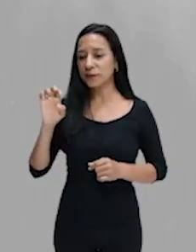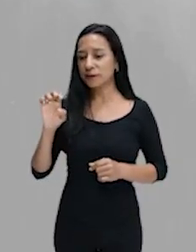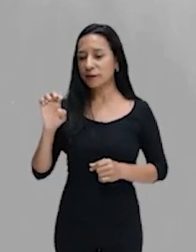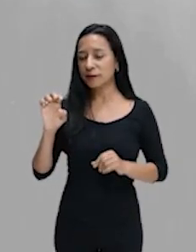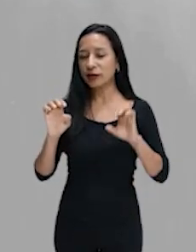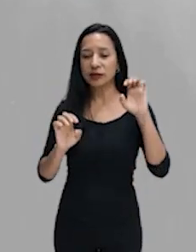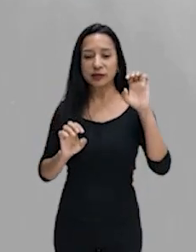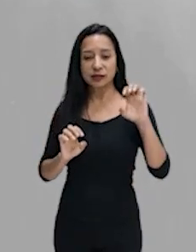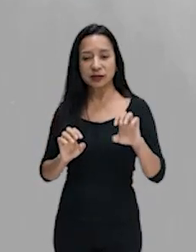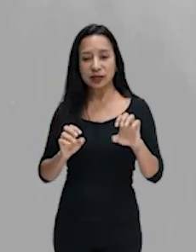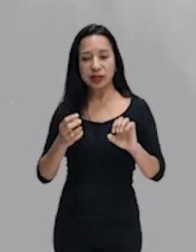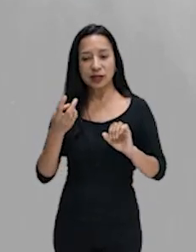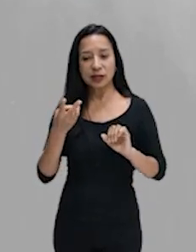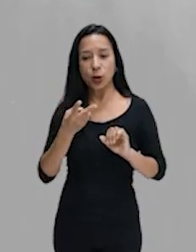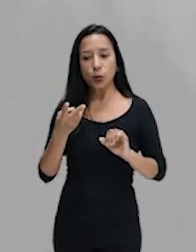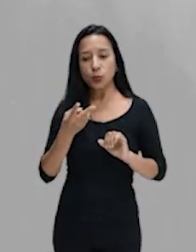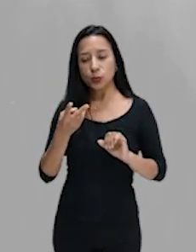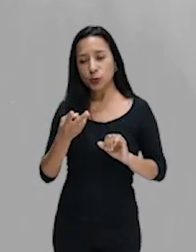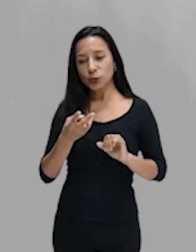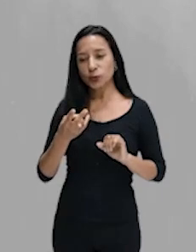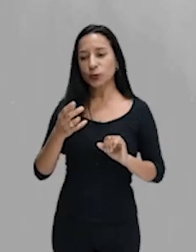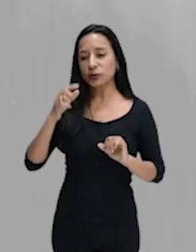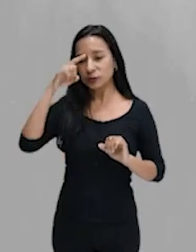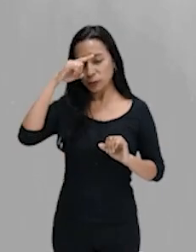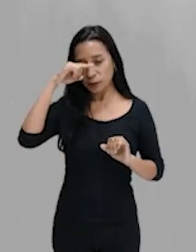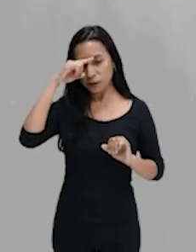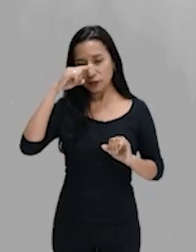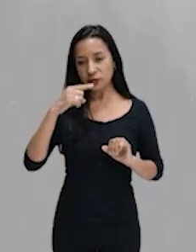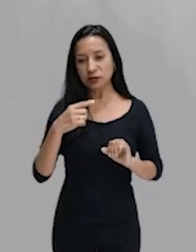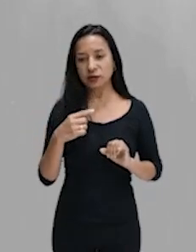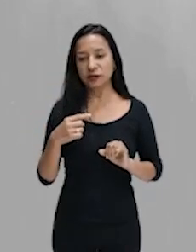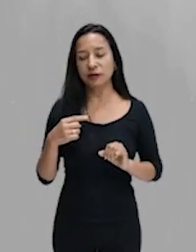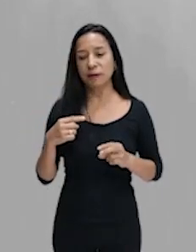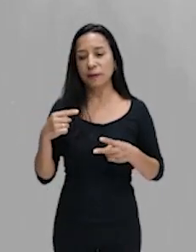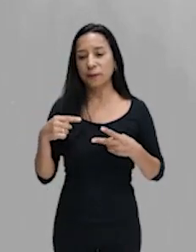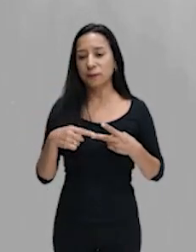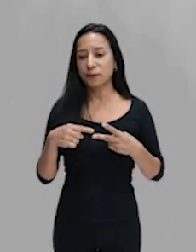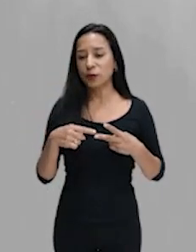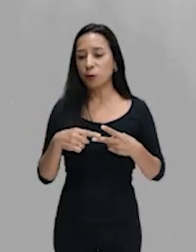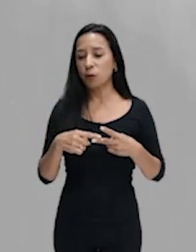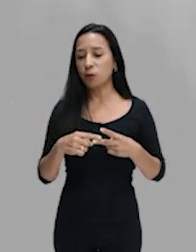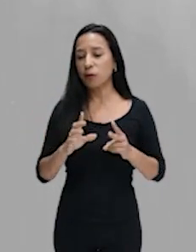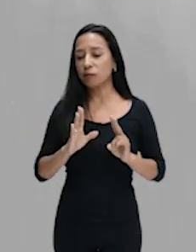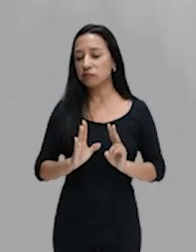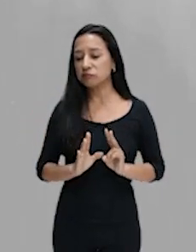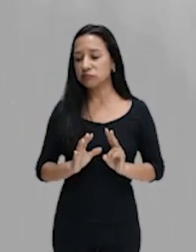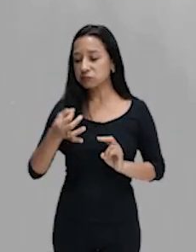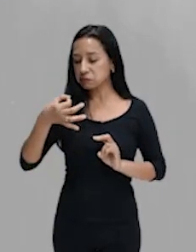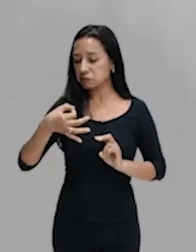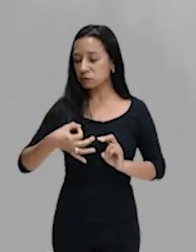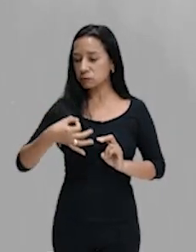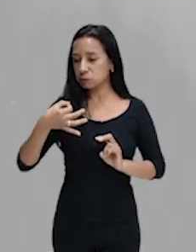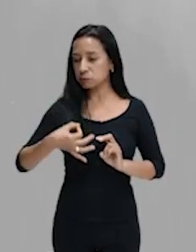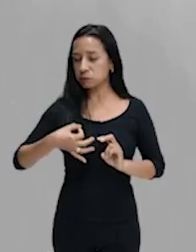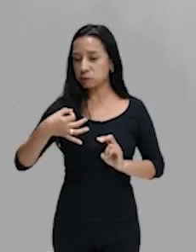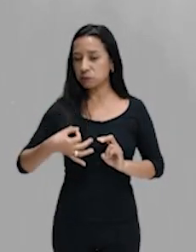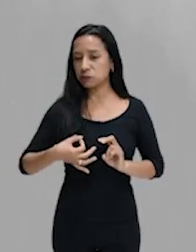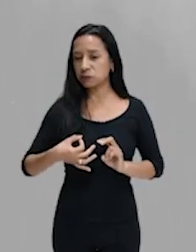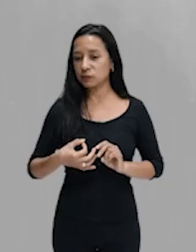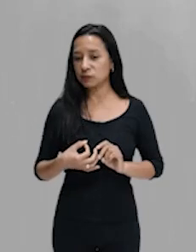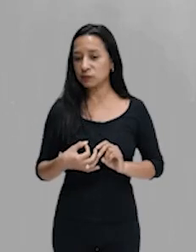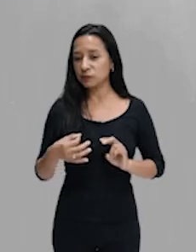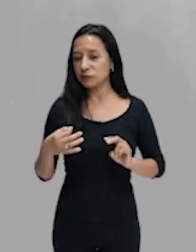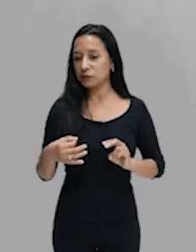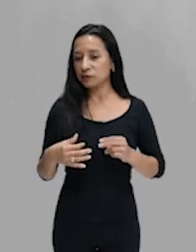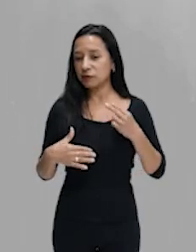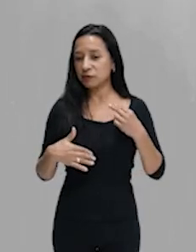né, mais vestida, tá? E a outra um pouco mais à vontade. e sempre o rosto dela sendo retratado, sempre